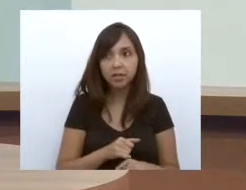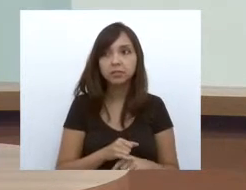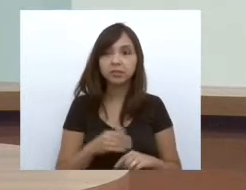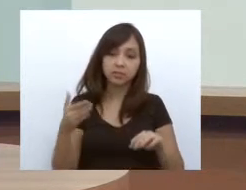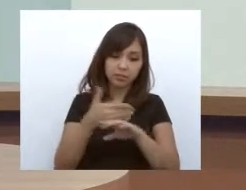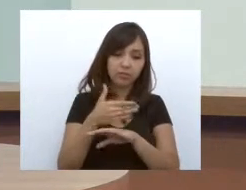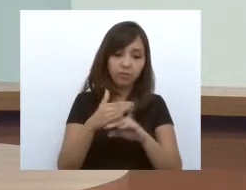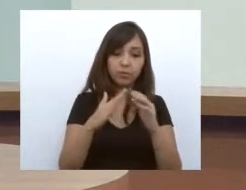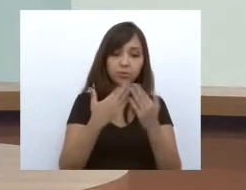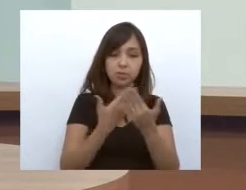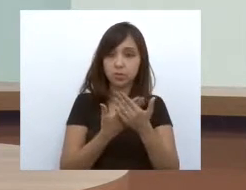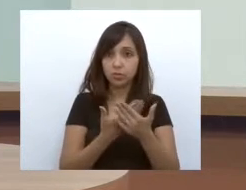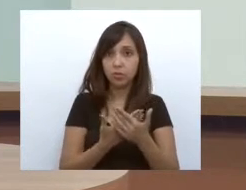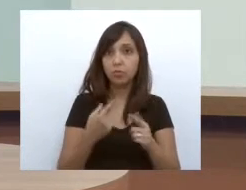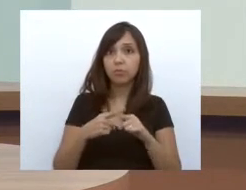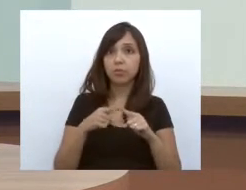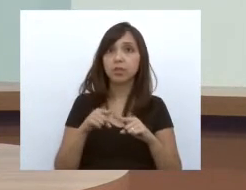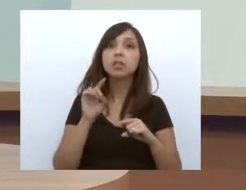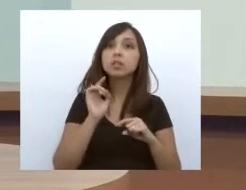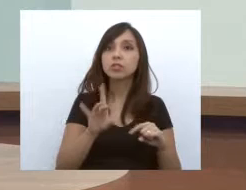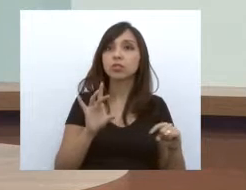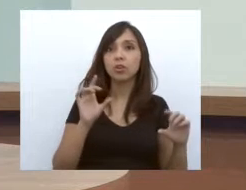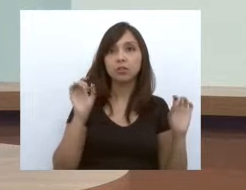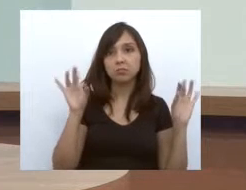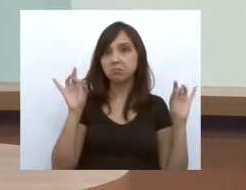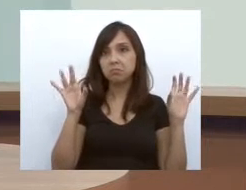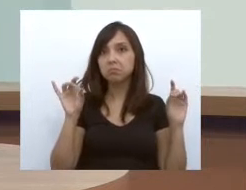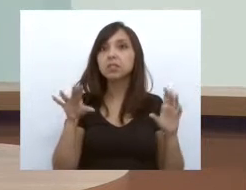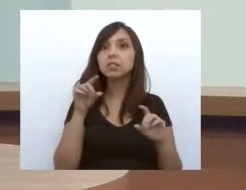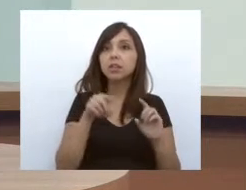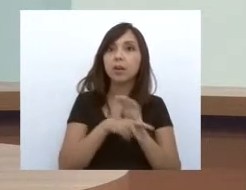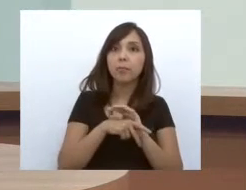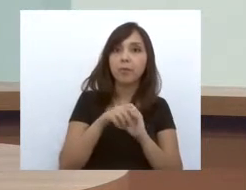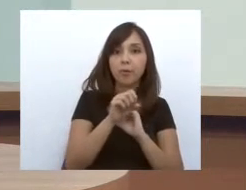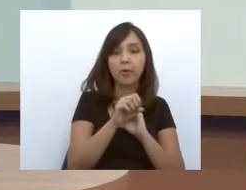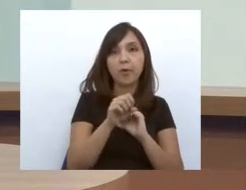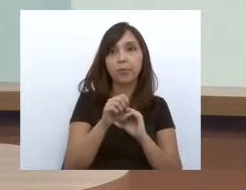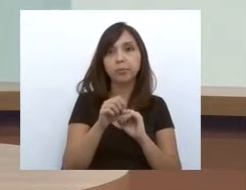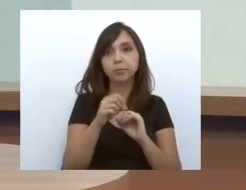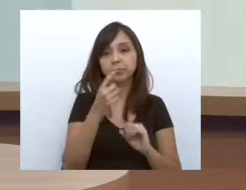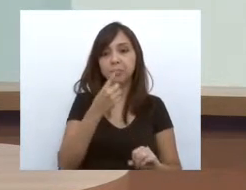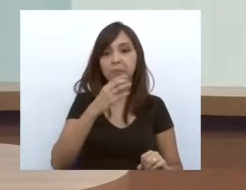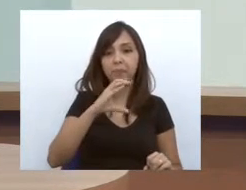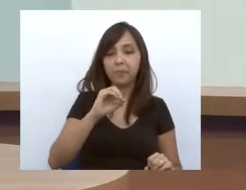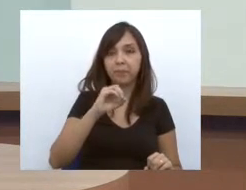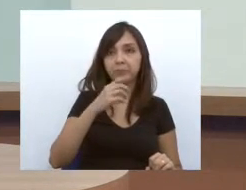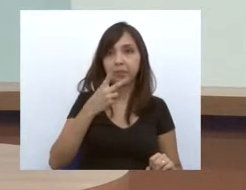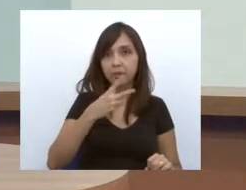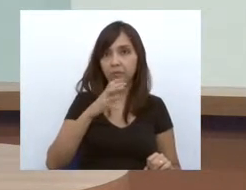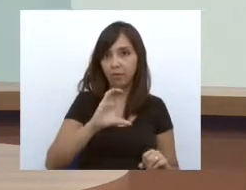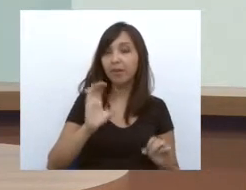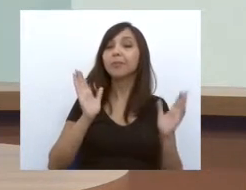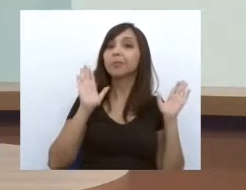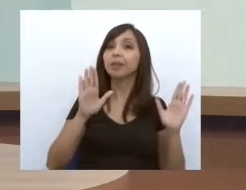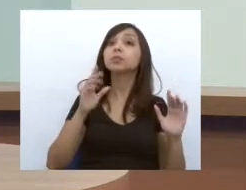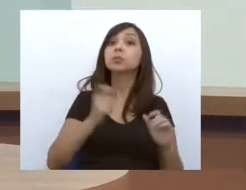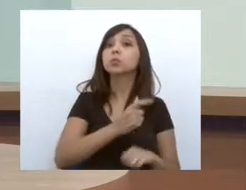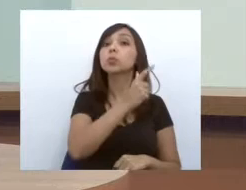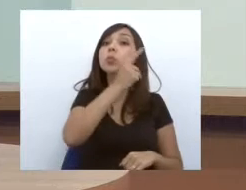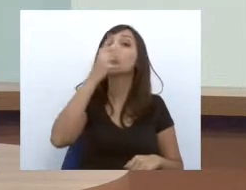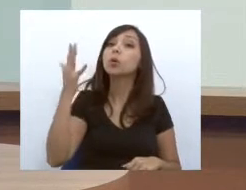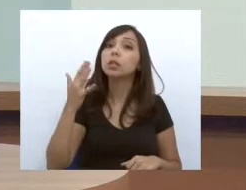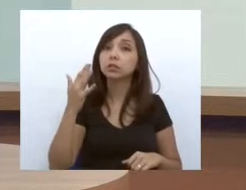frequentando as escolas, porque as escolas não são feitas só, em especial, do ensino médio, só para os filhos, é a questão da segurança. Quantos